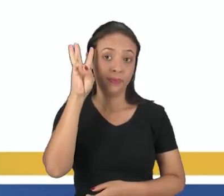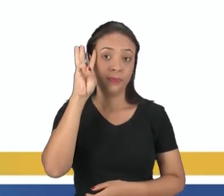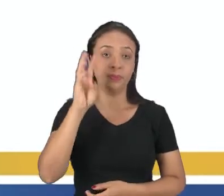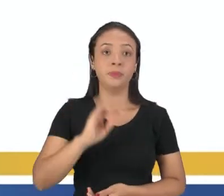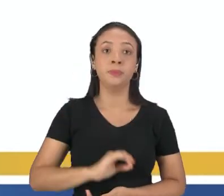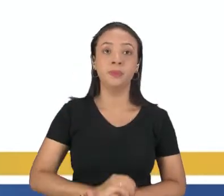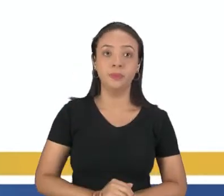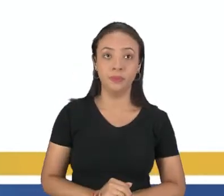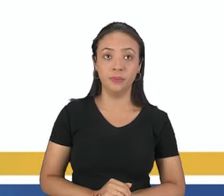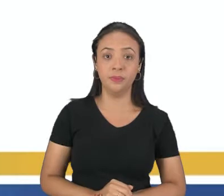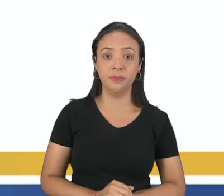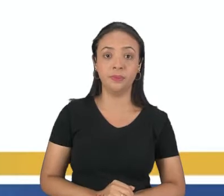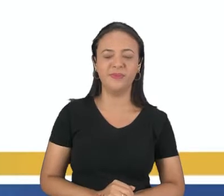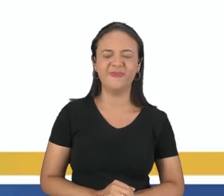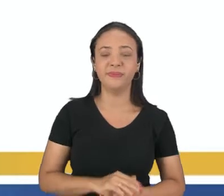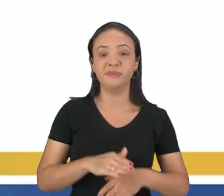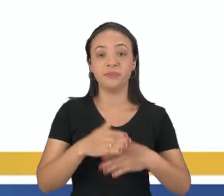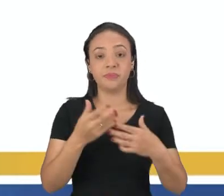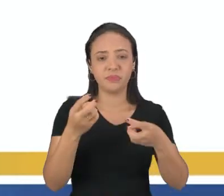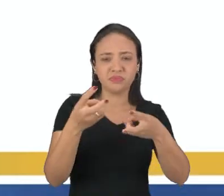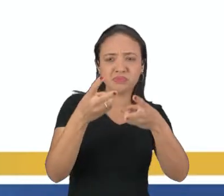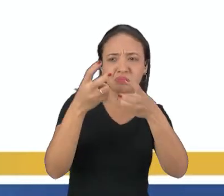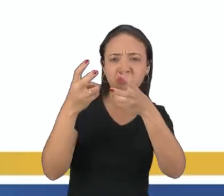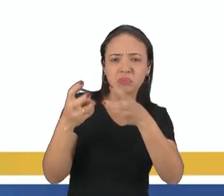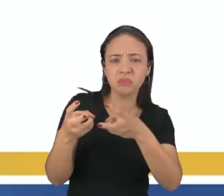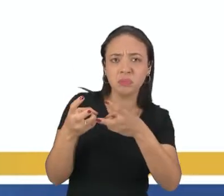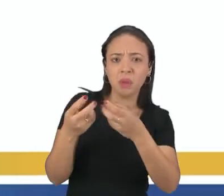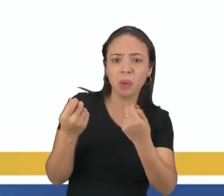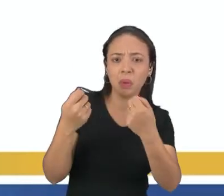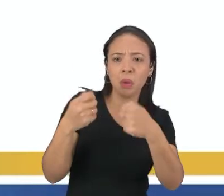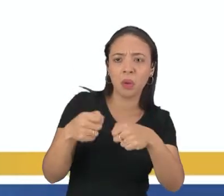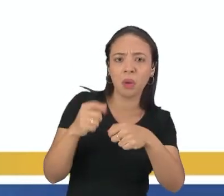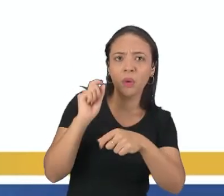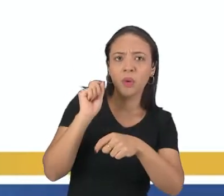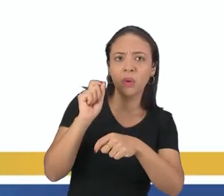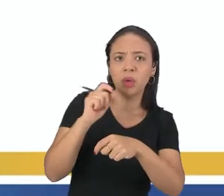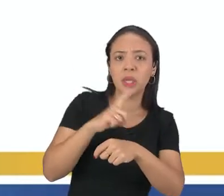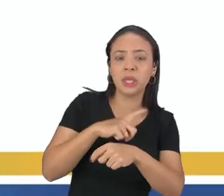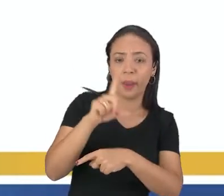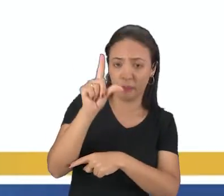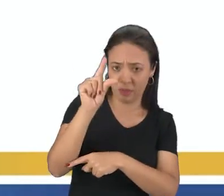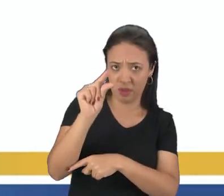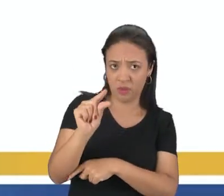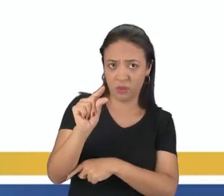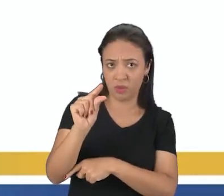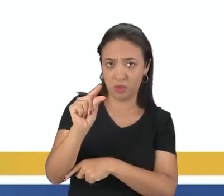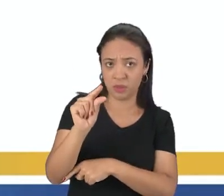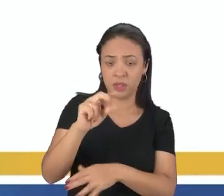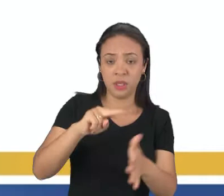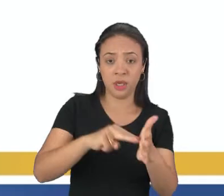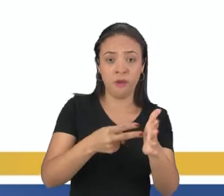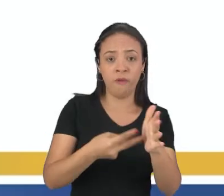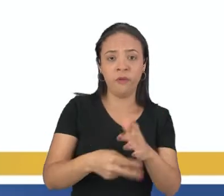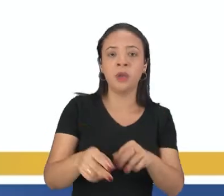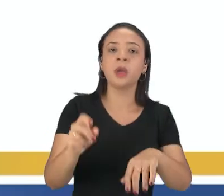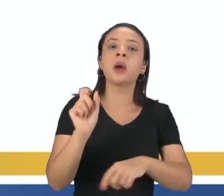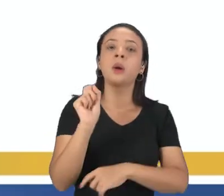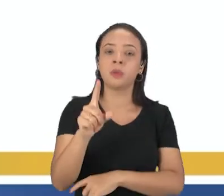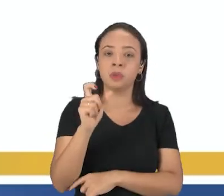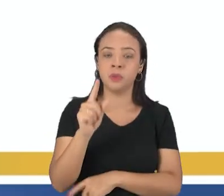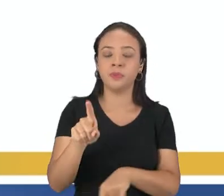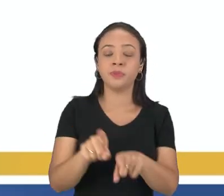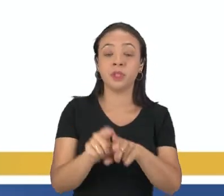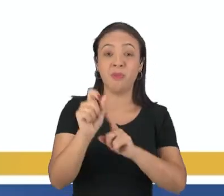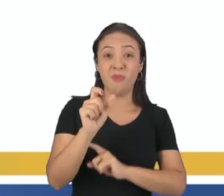terça-feira. Analisando, olhando, nós temos aí a mínima representada aí pela coluna azul e a